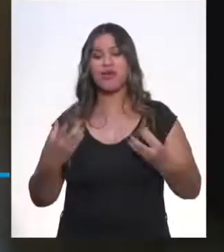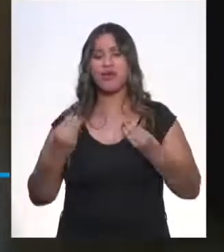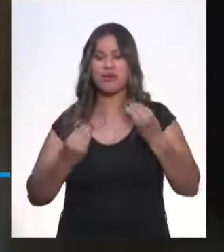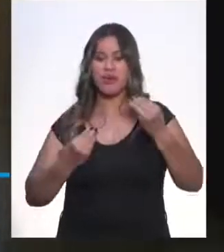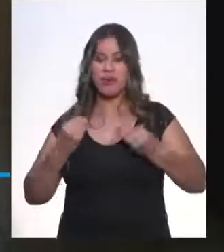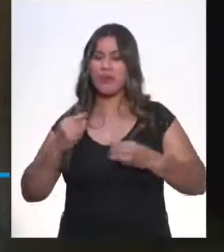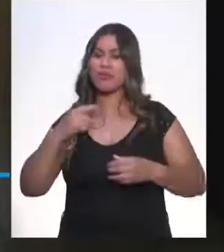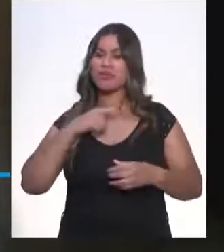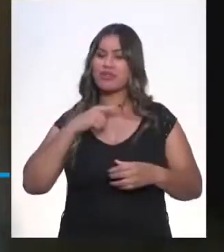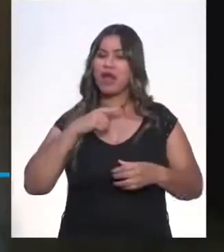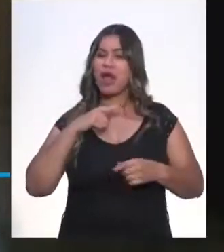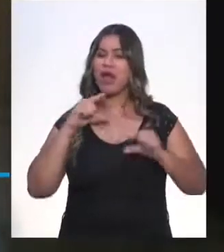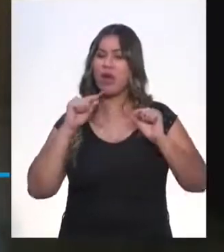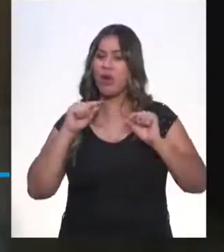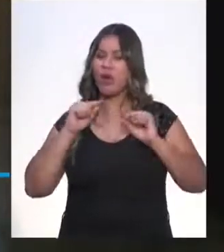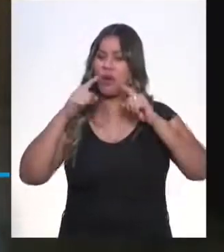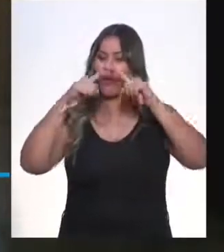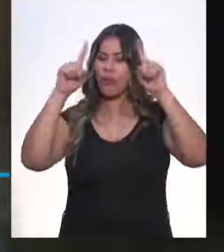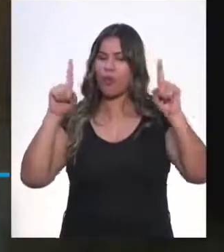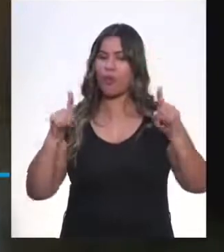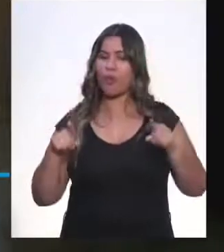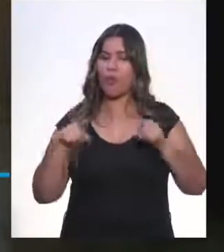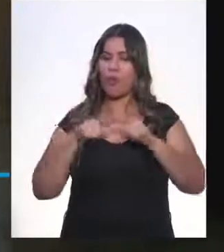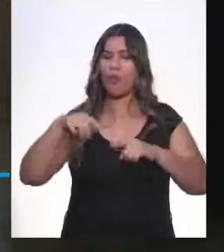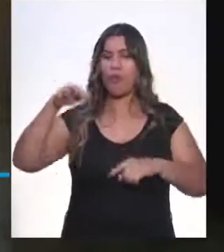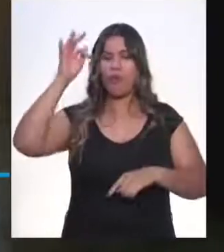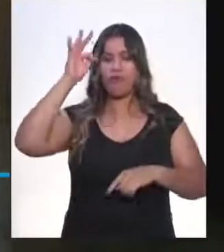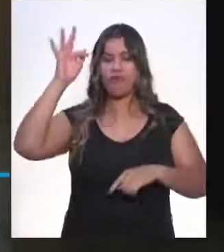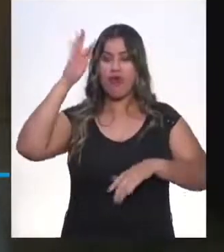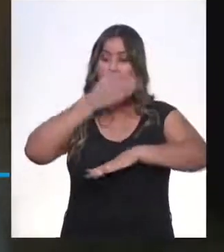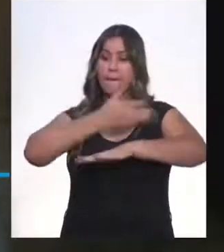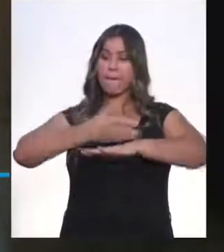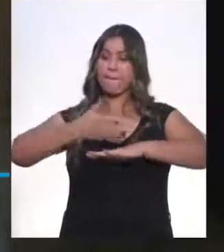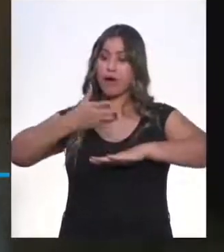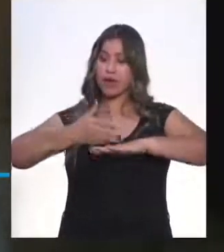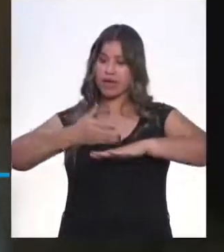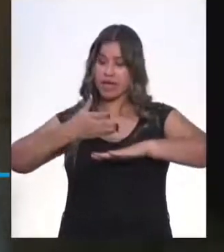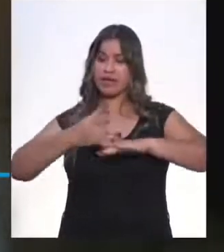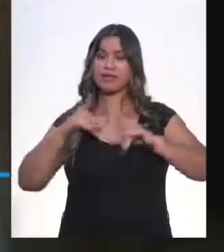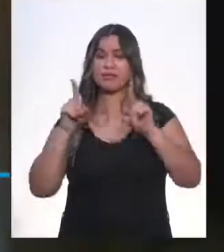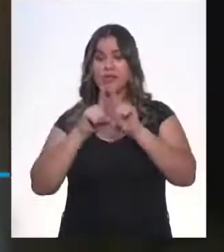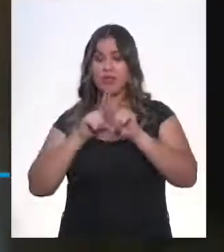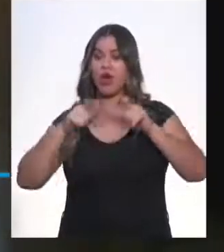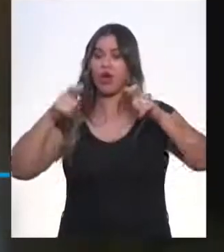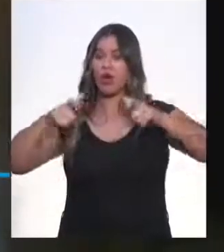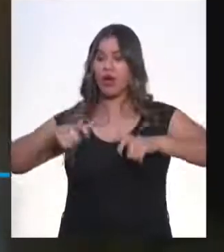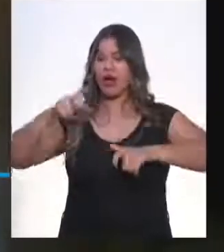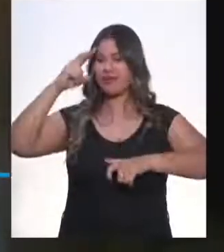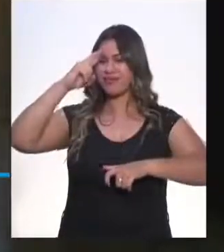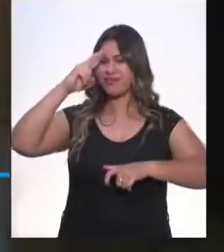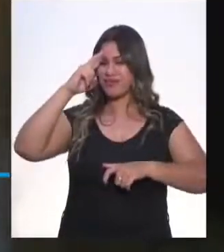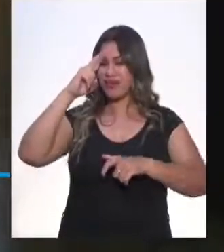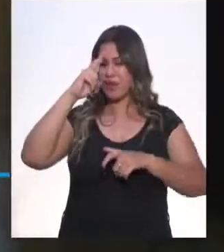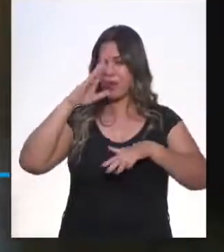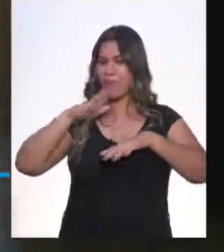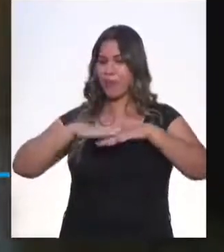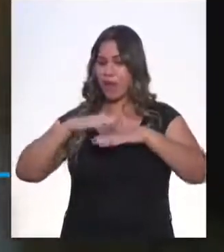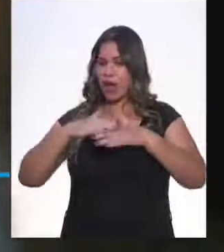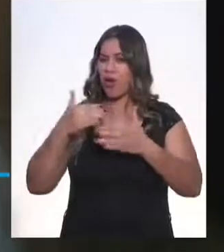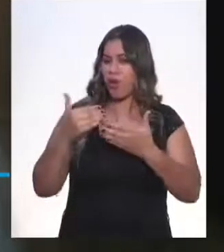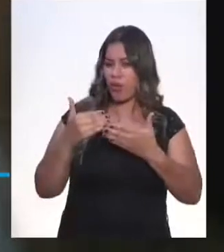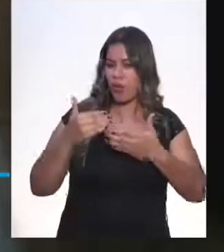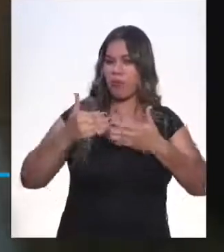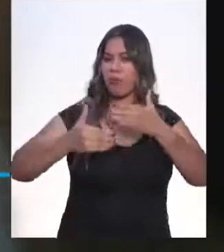quadro da filosofia moderna, ou pelo menos do ambiente histórico em que ela vai